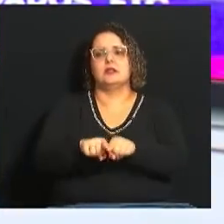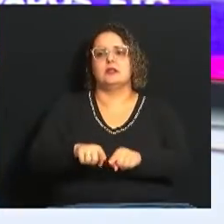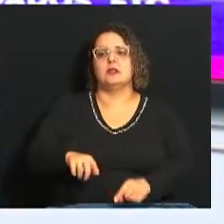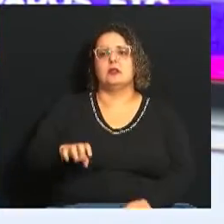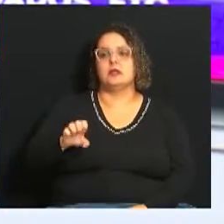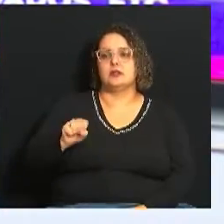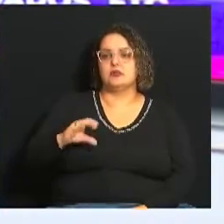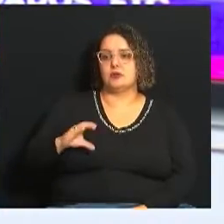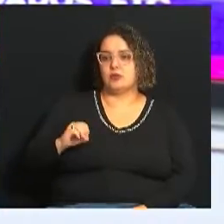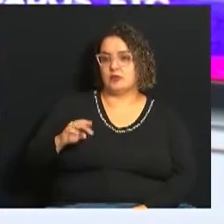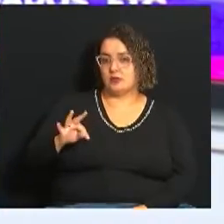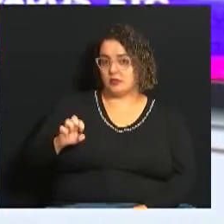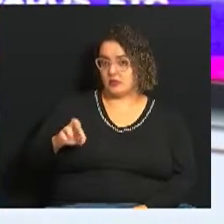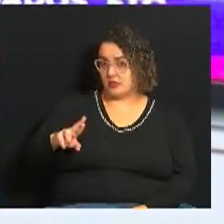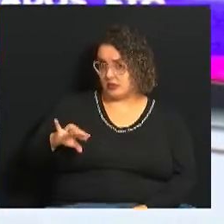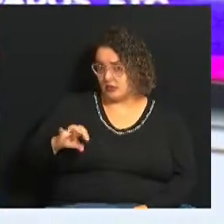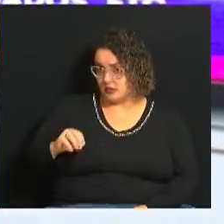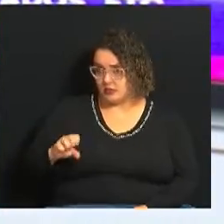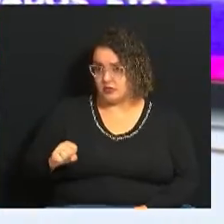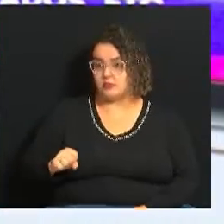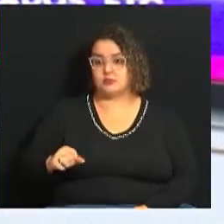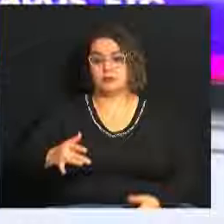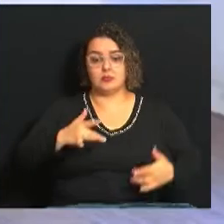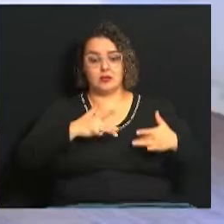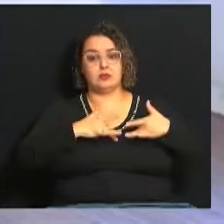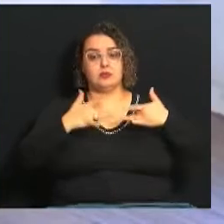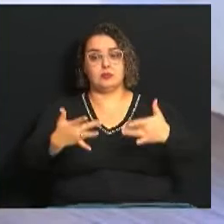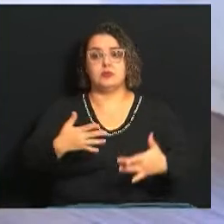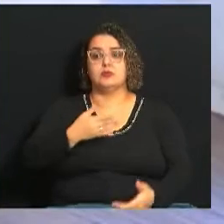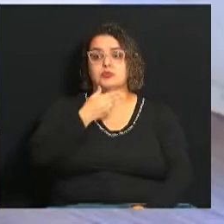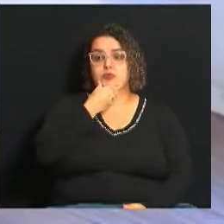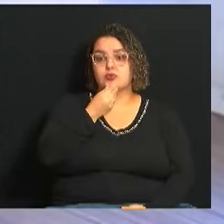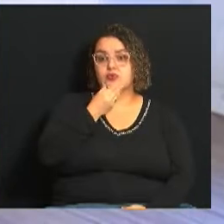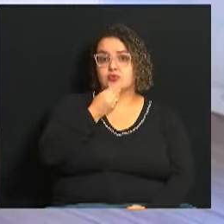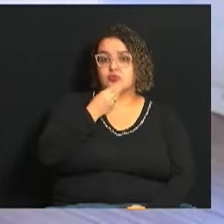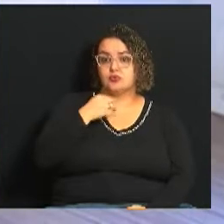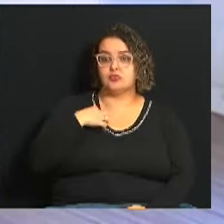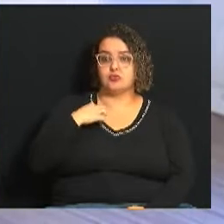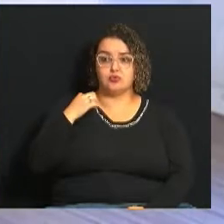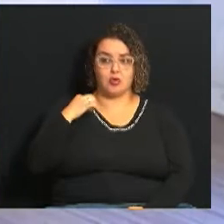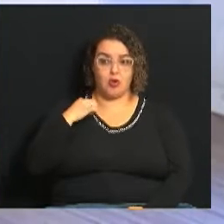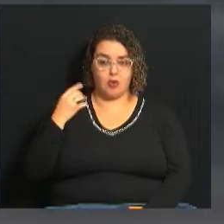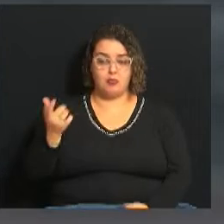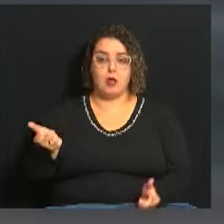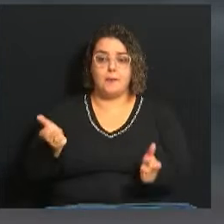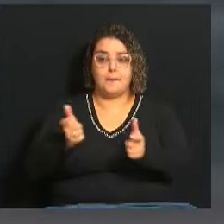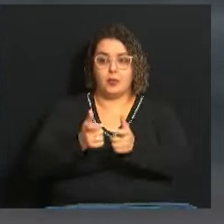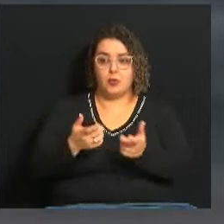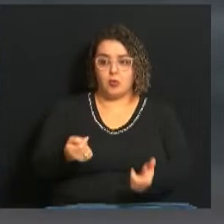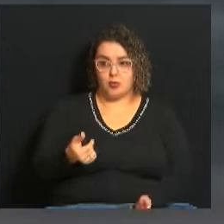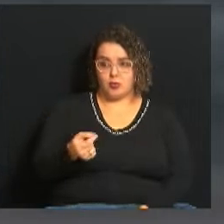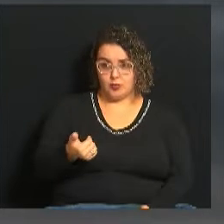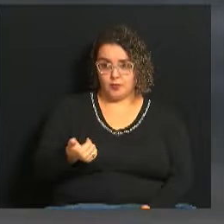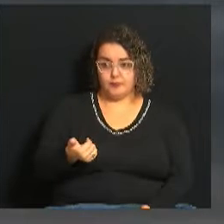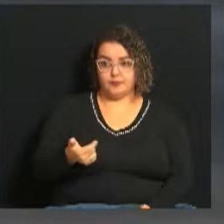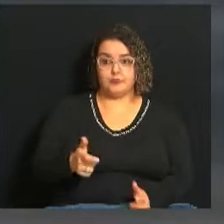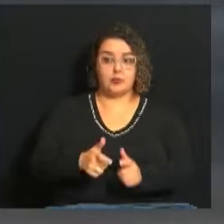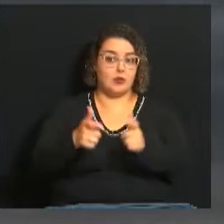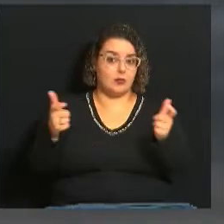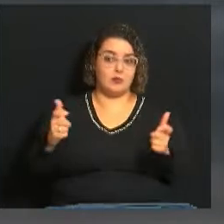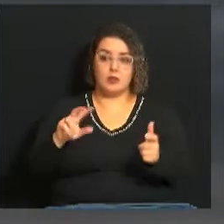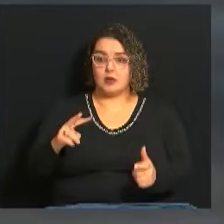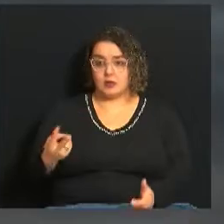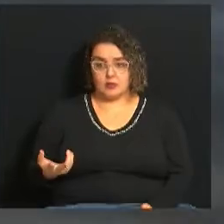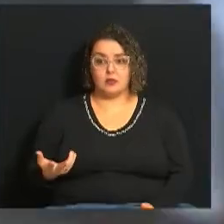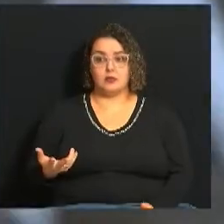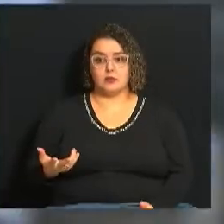ressaltada a importância da doação de roupas masculinas, que sempre chegam em menor quantidade, enquanto que a maior parcela de moradores